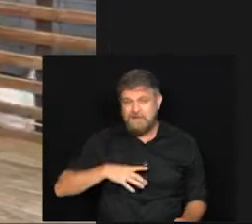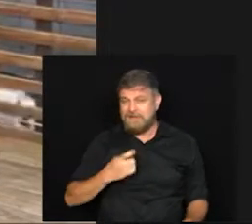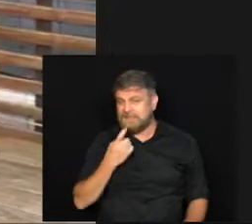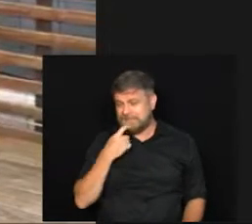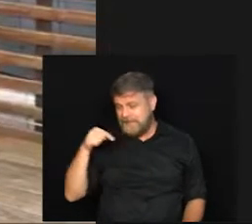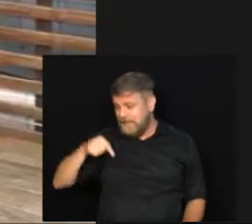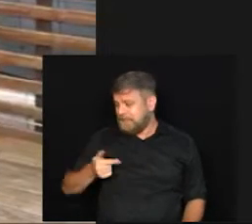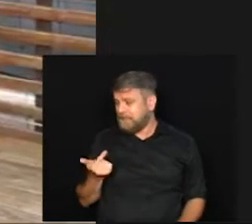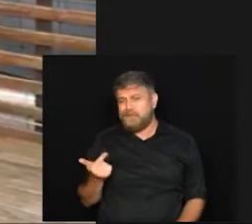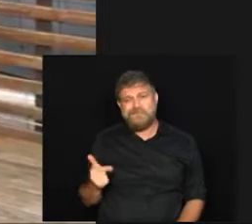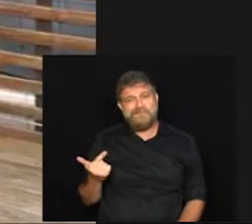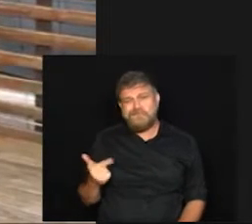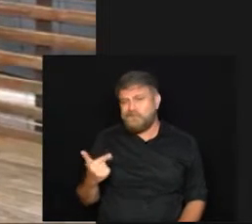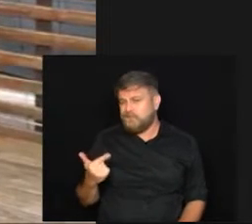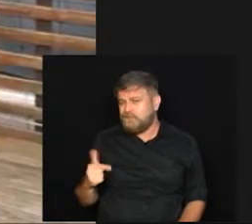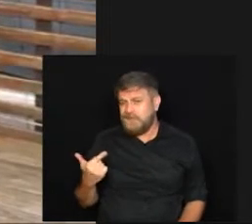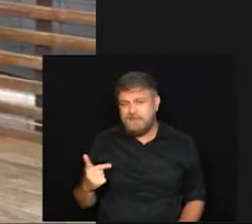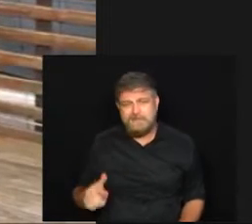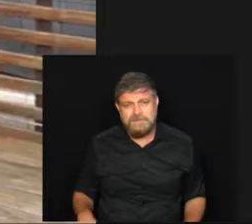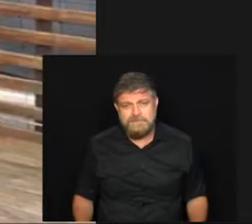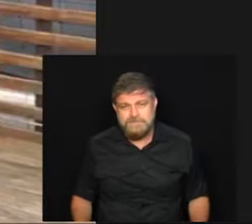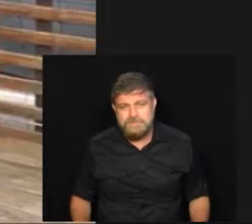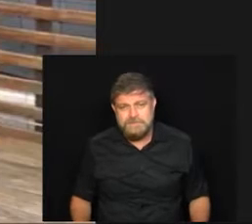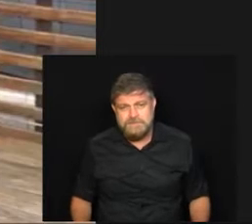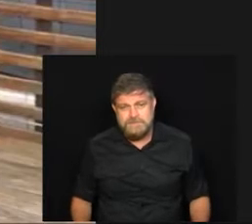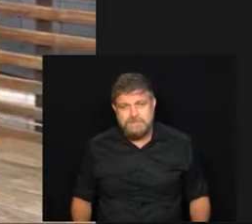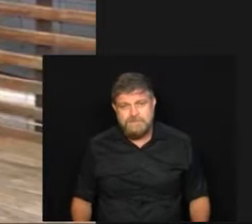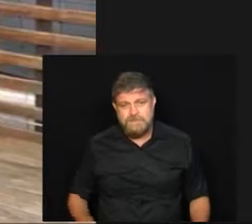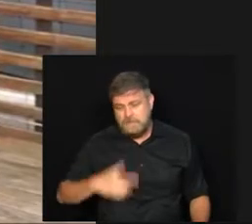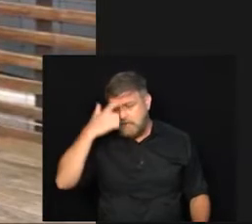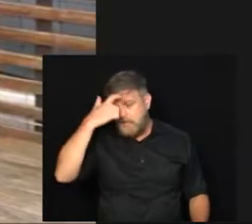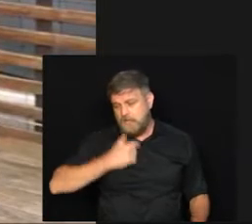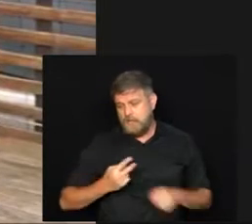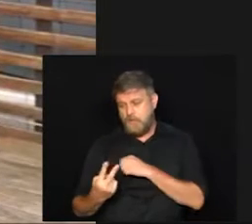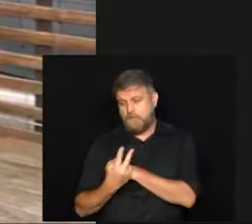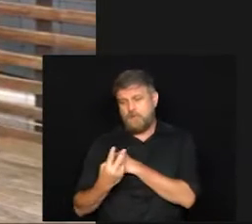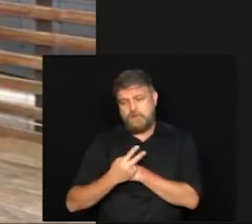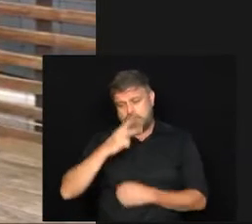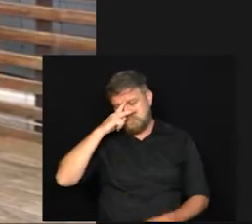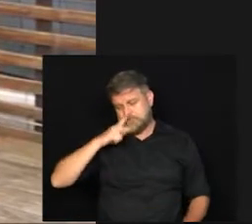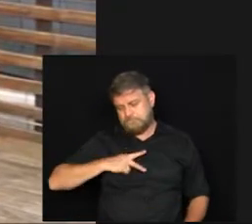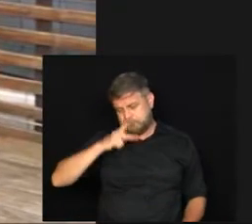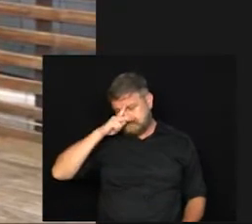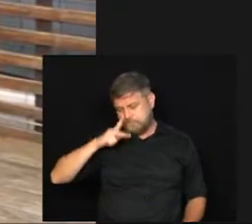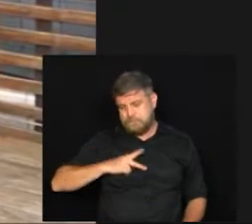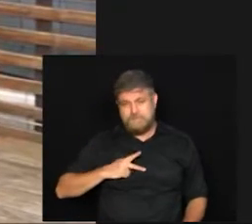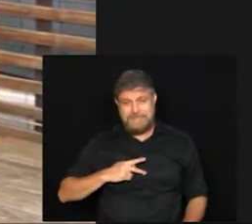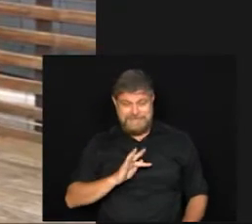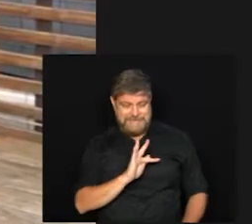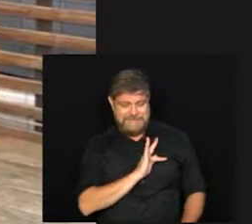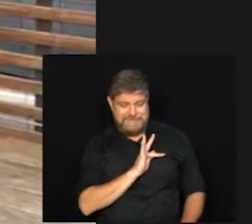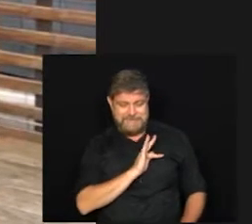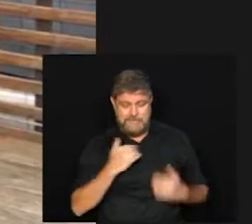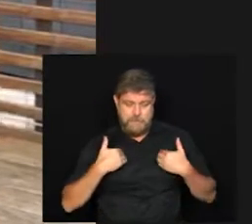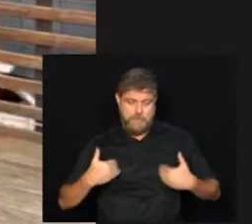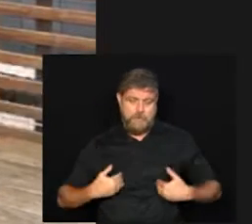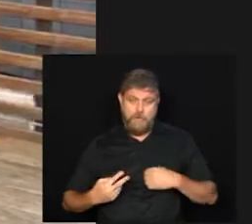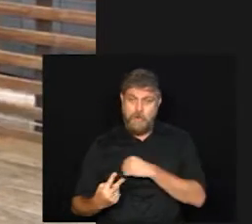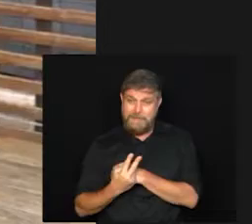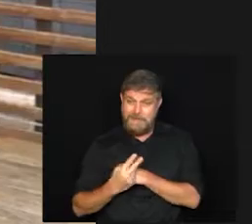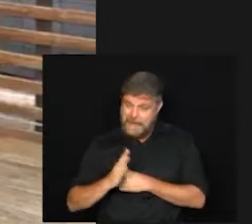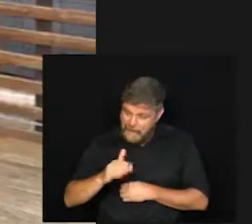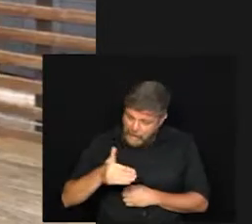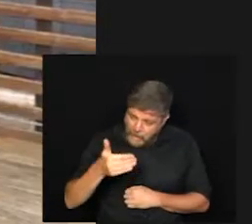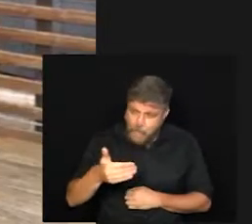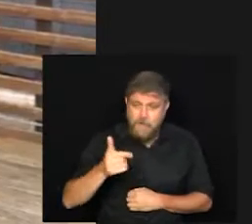tenho nenhum atleta profissional, né? Então eu me cuidando ali mesmo, cuidando da parte técnica e física, para quando